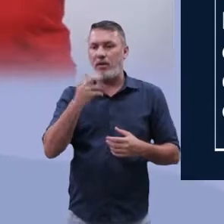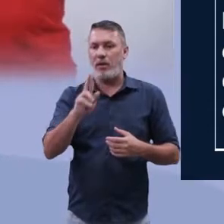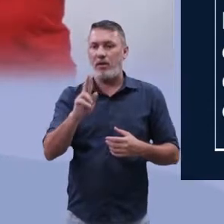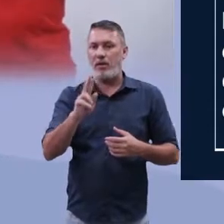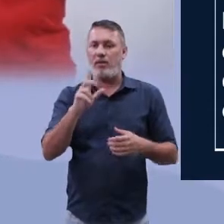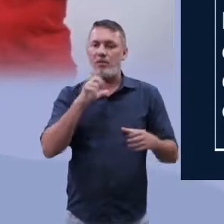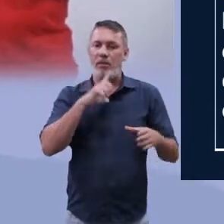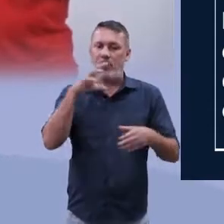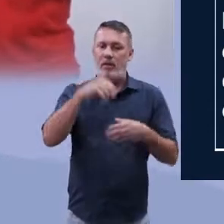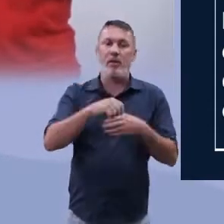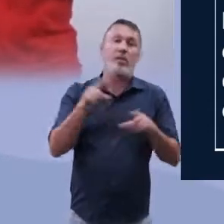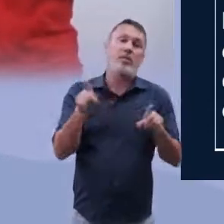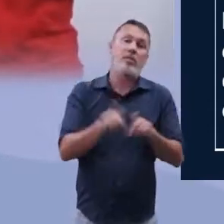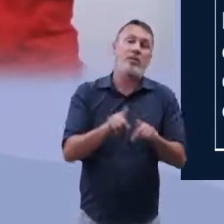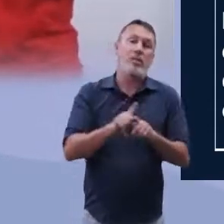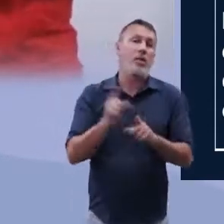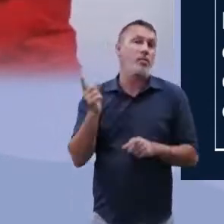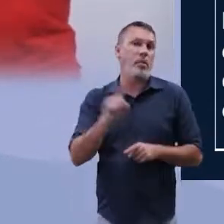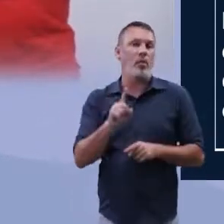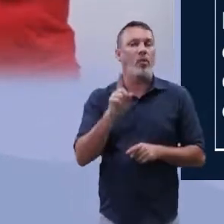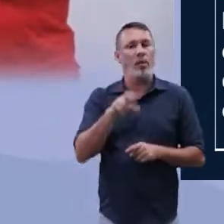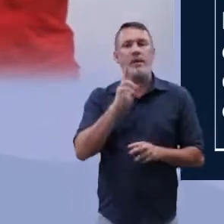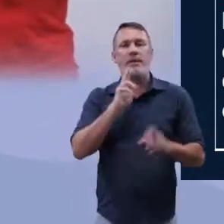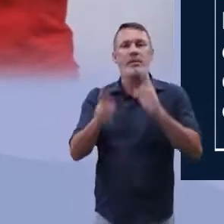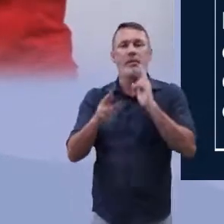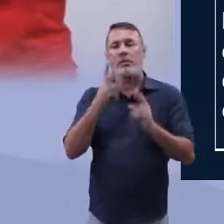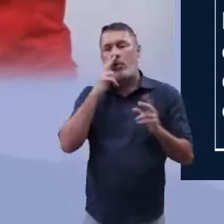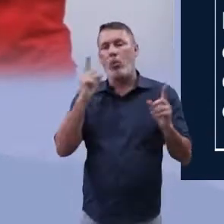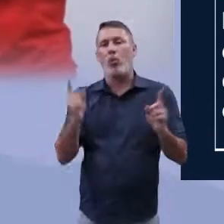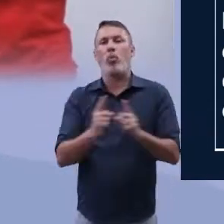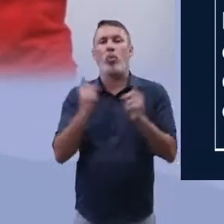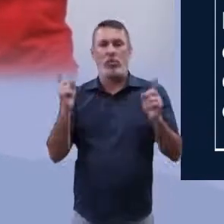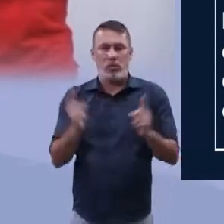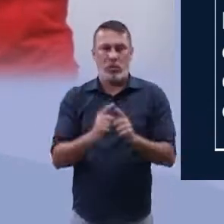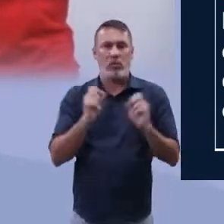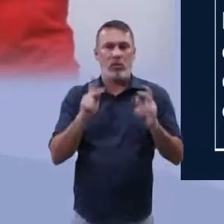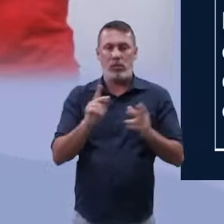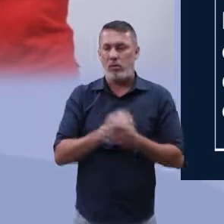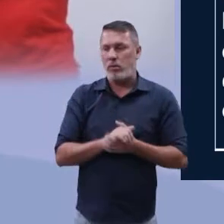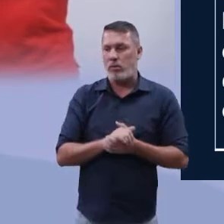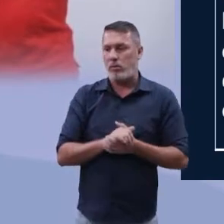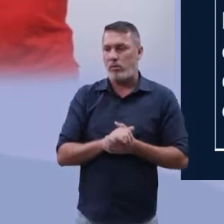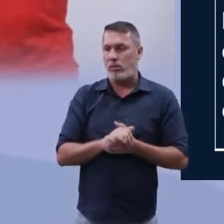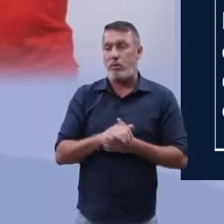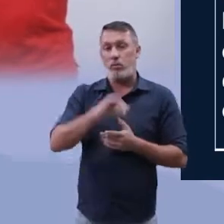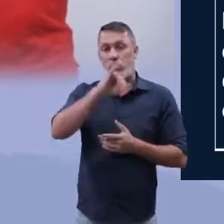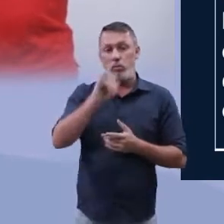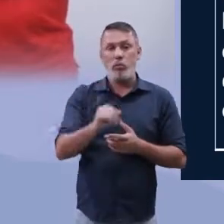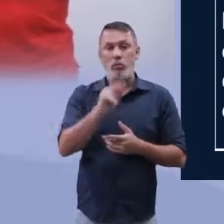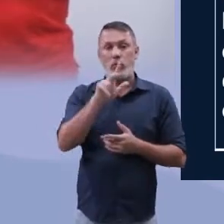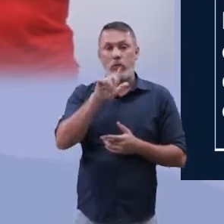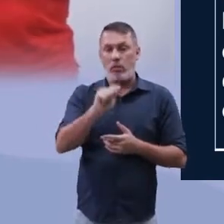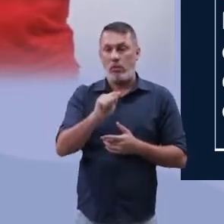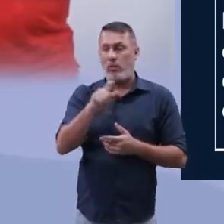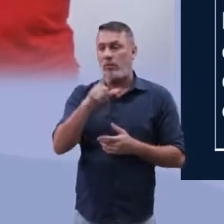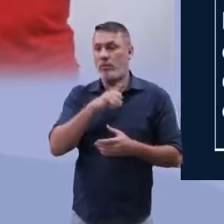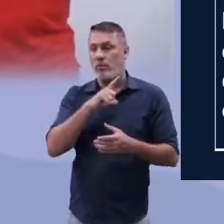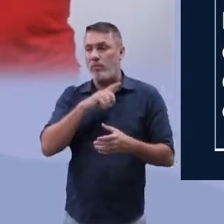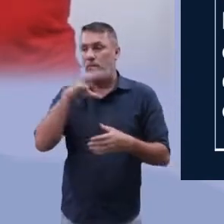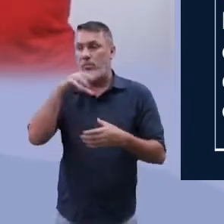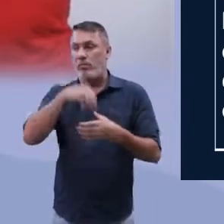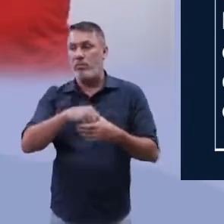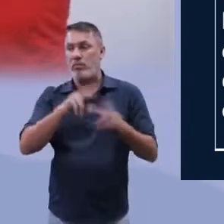porque o neither é também não. Mas a gente usa em respostas curtas, né? Julia isn't going to London.